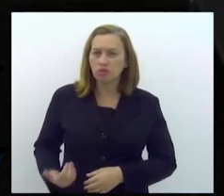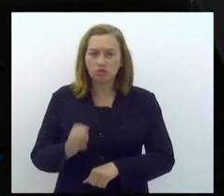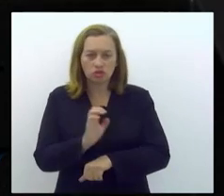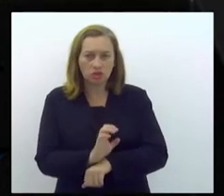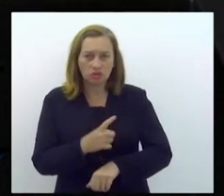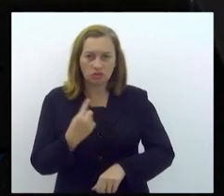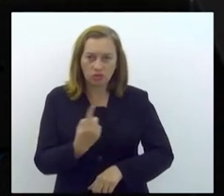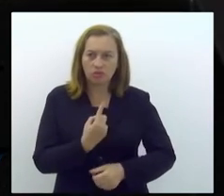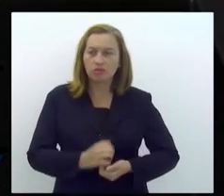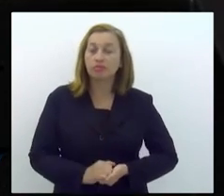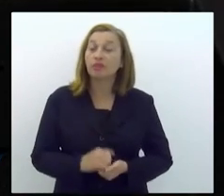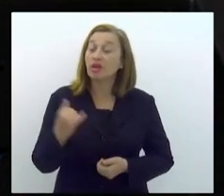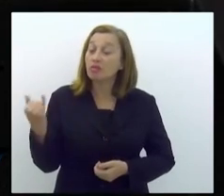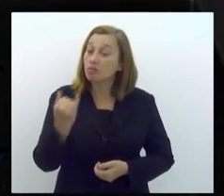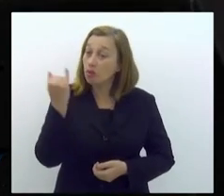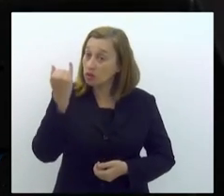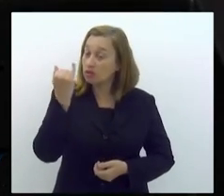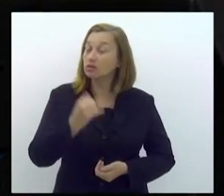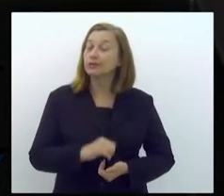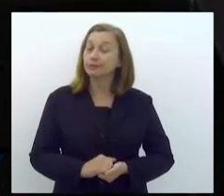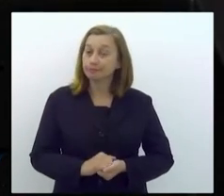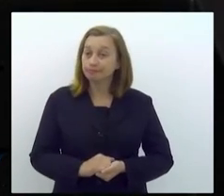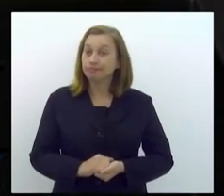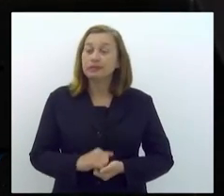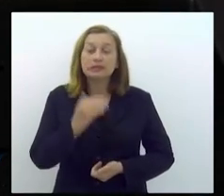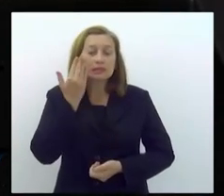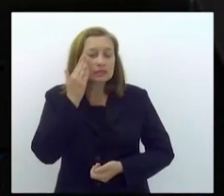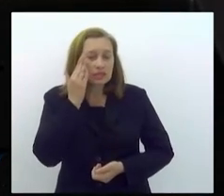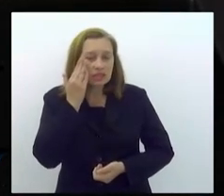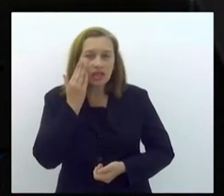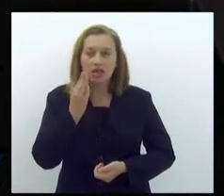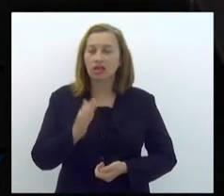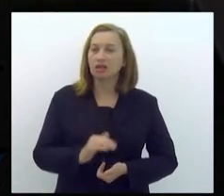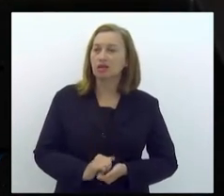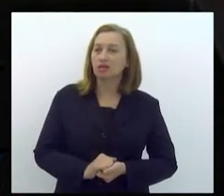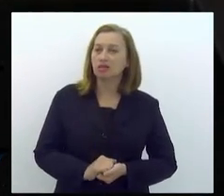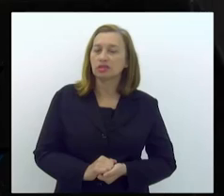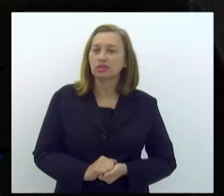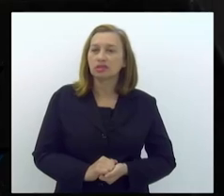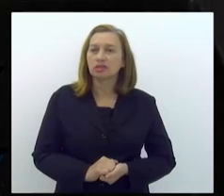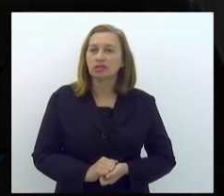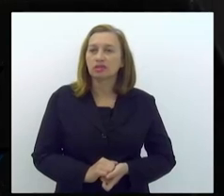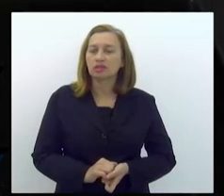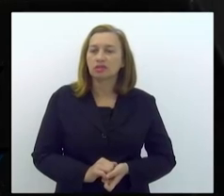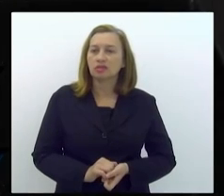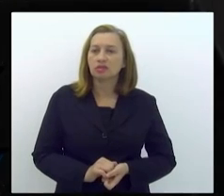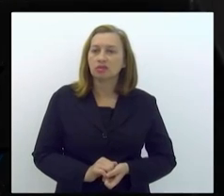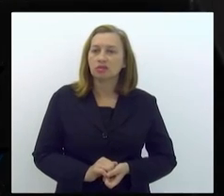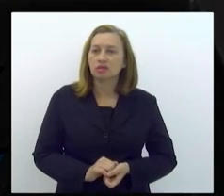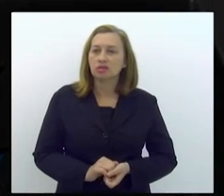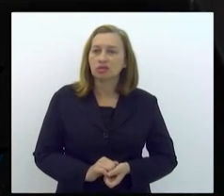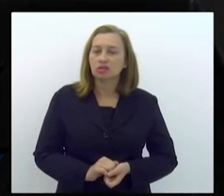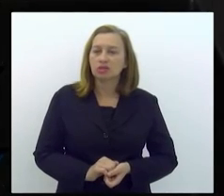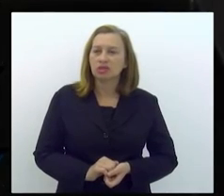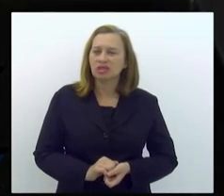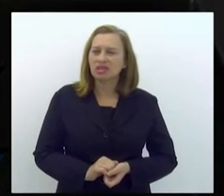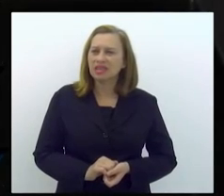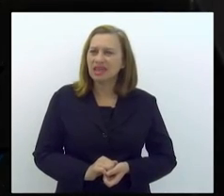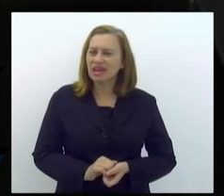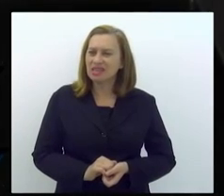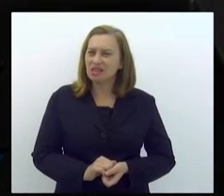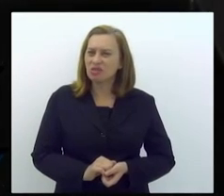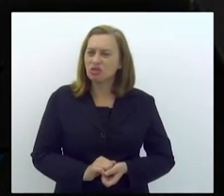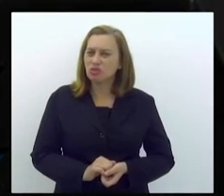Estado é importante que nós entendemos vivemos entender que dedicação exclusiva é diferente de